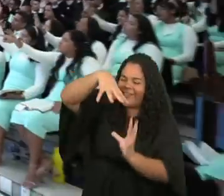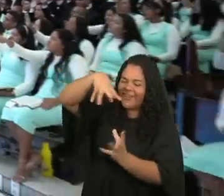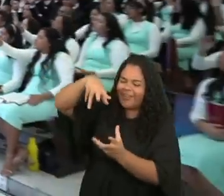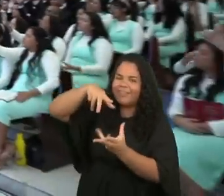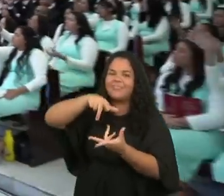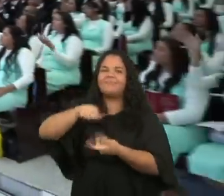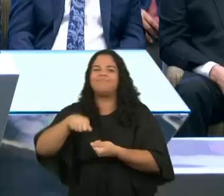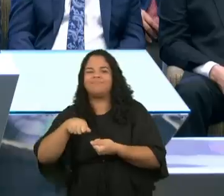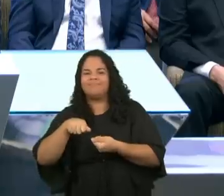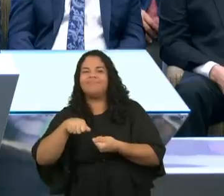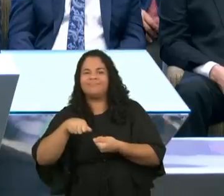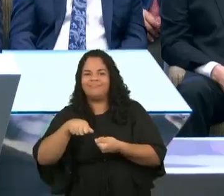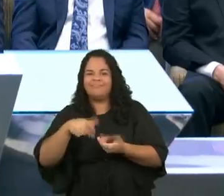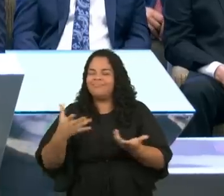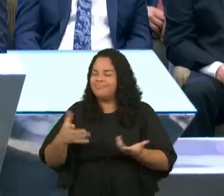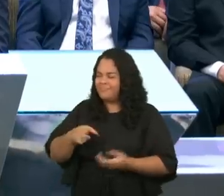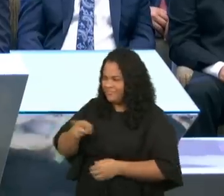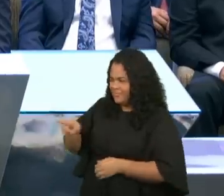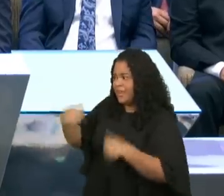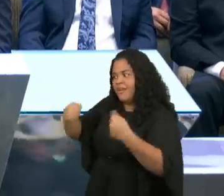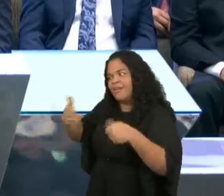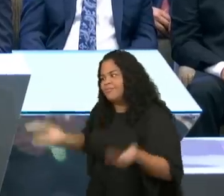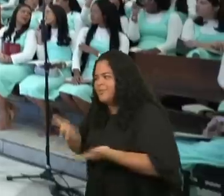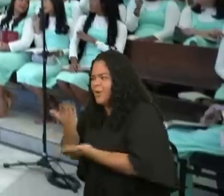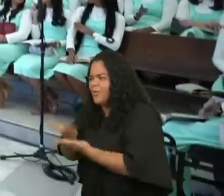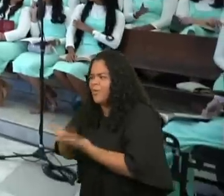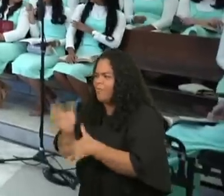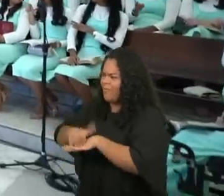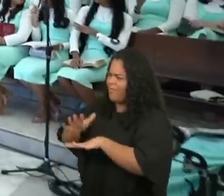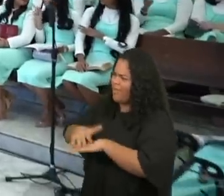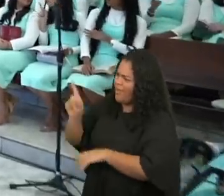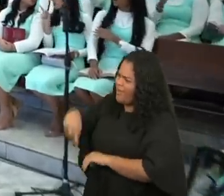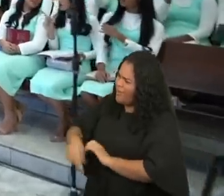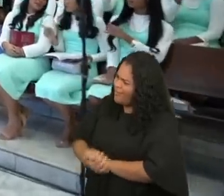Olhe para quem está ao seu lado e diga: estude matemática.